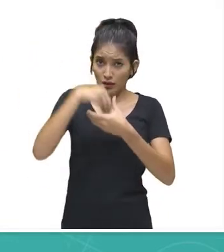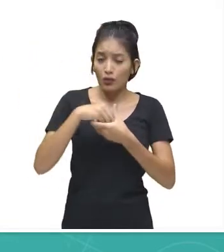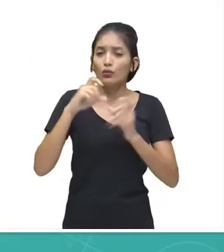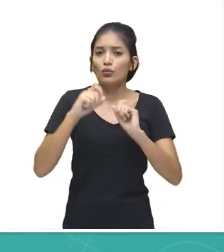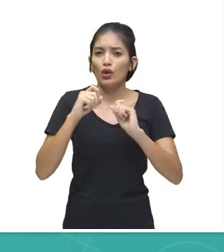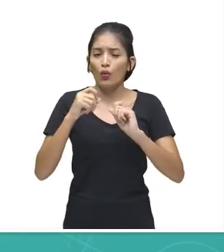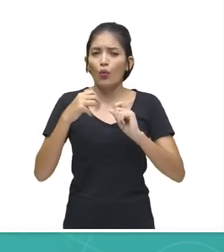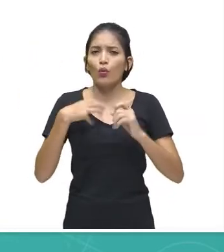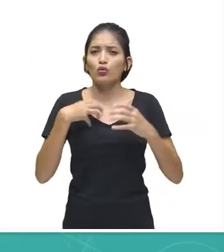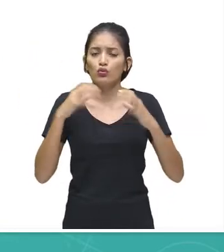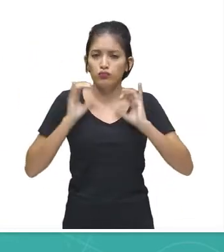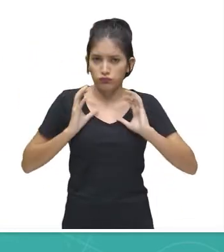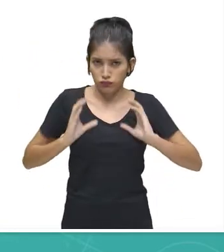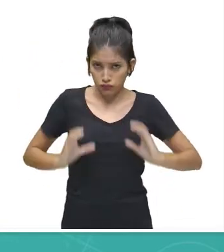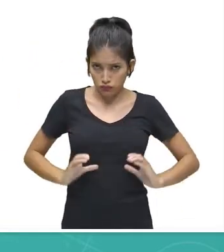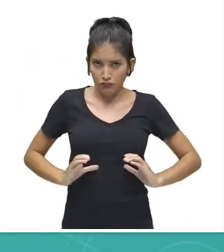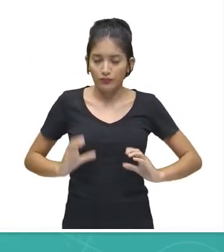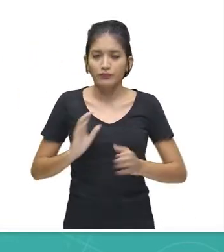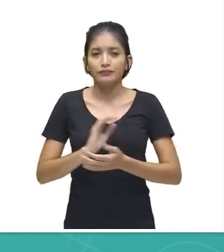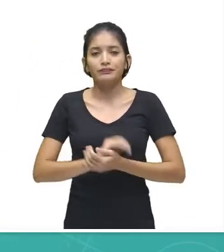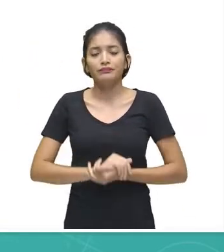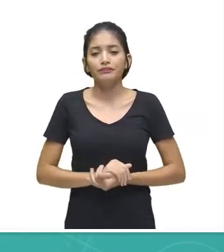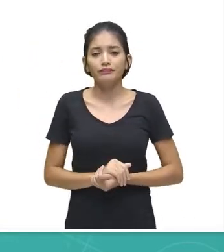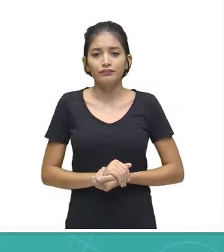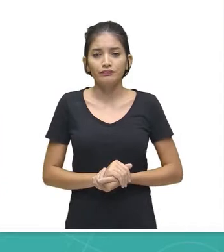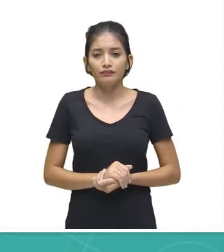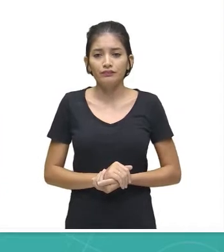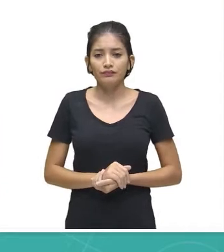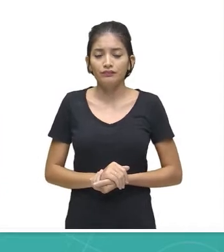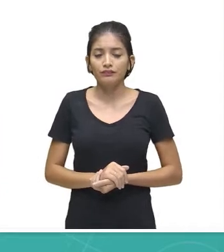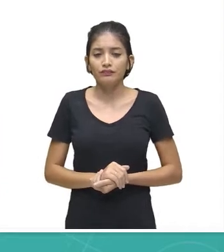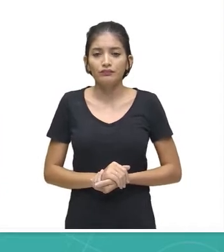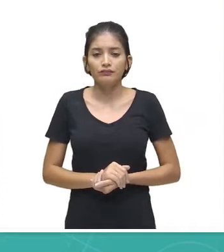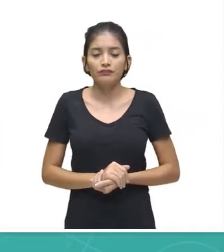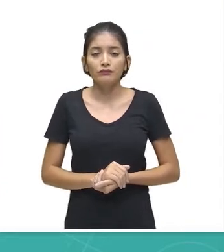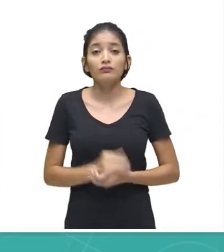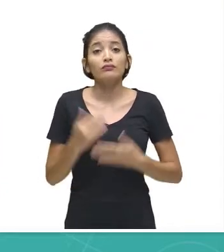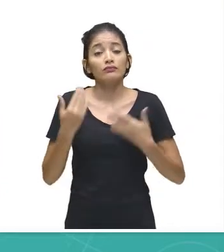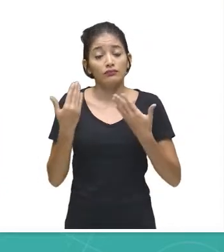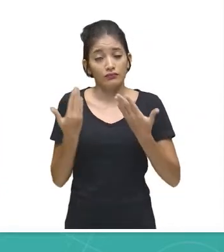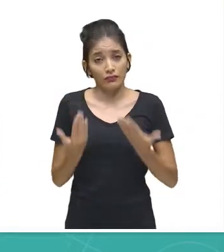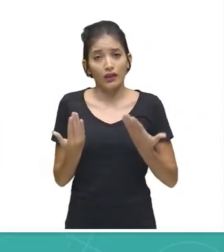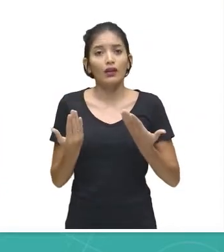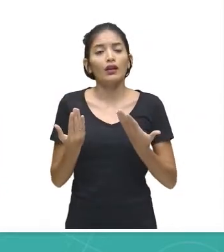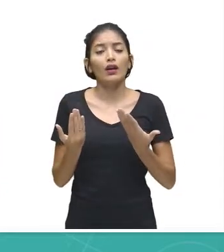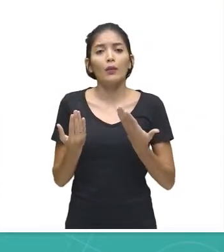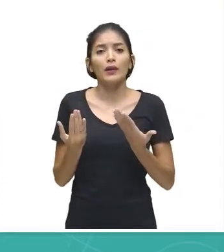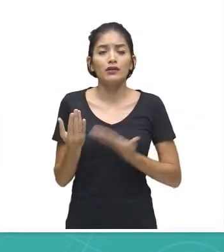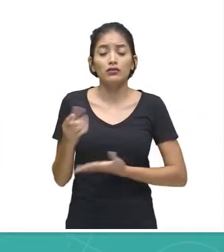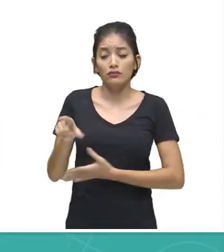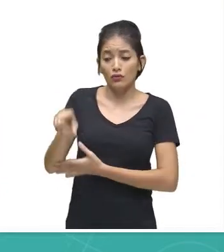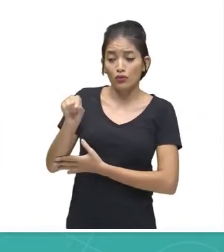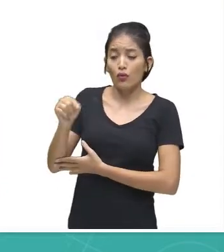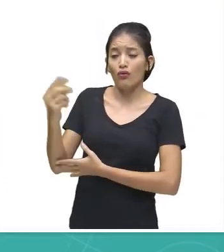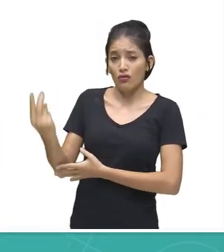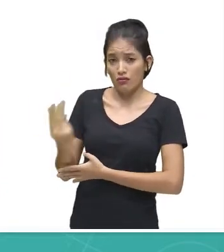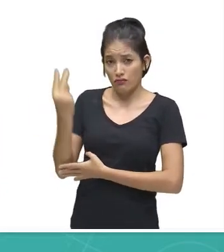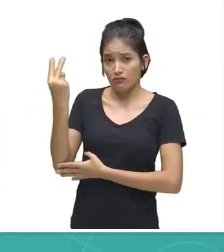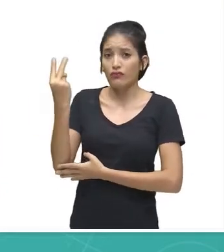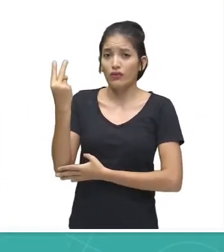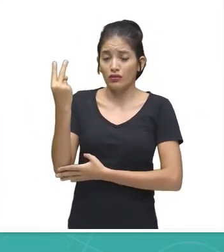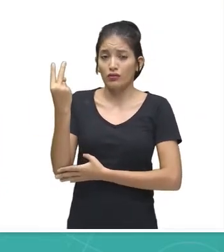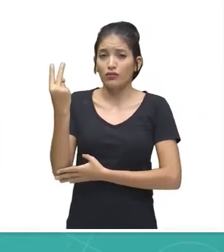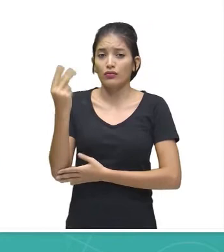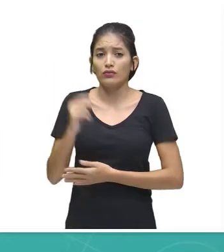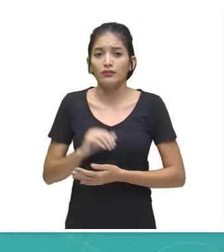atitudes. Então vamos lá. Para nós escolhermos estes valores, nós temos,